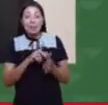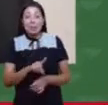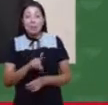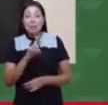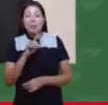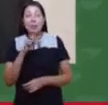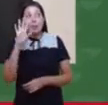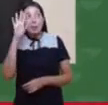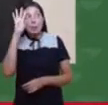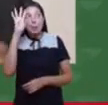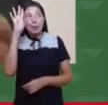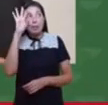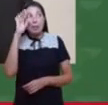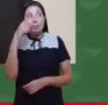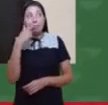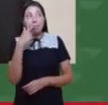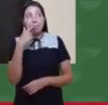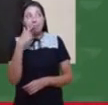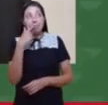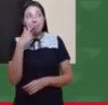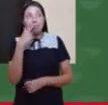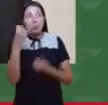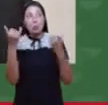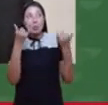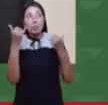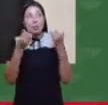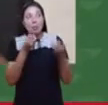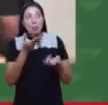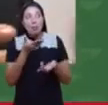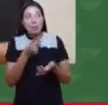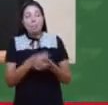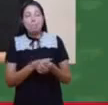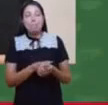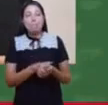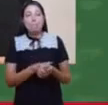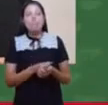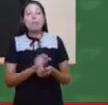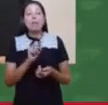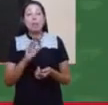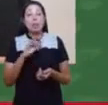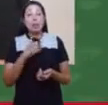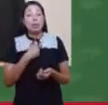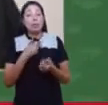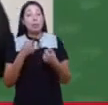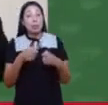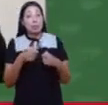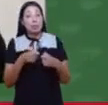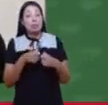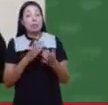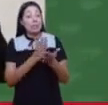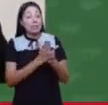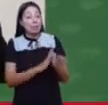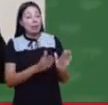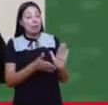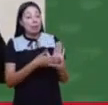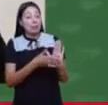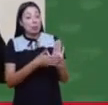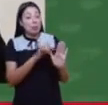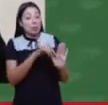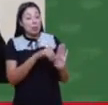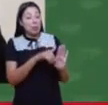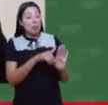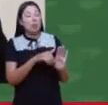aquilo que eu imagino que deva ser uma notícia boa. É que nós deveremos derrotar essa proposta na